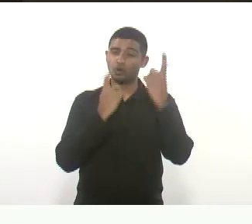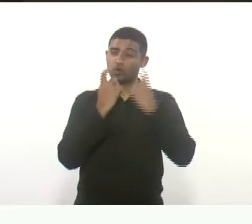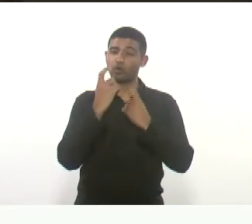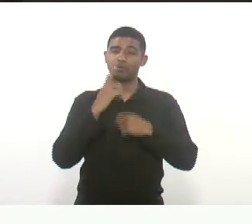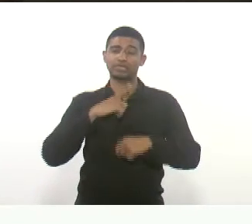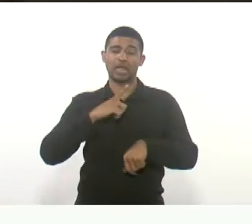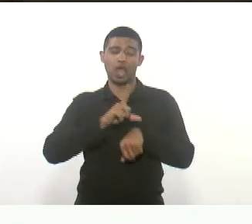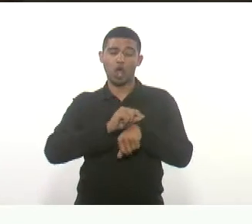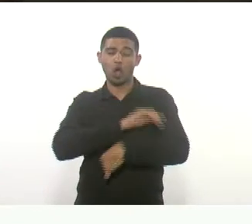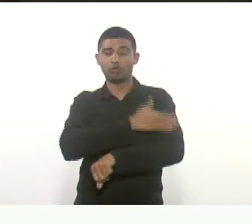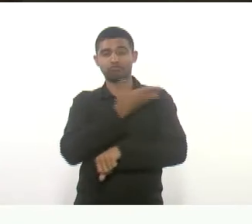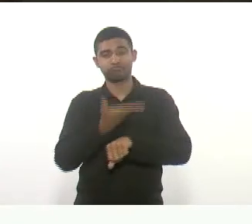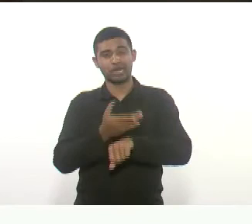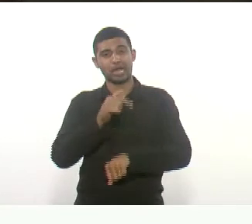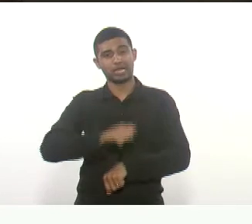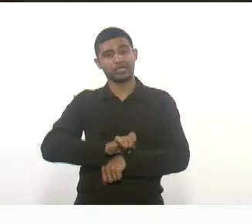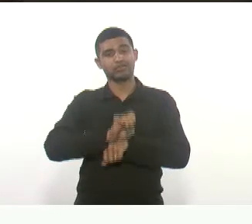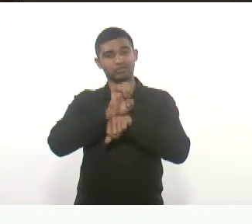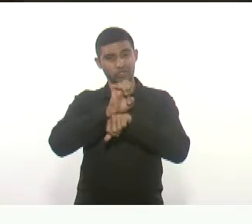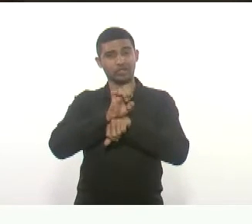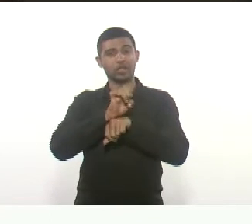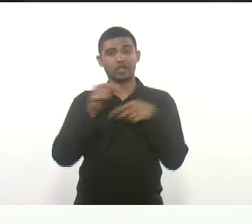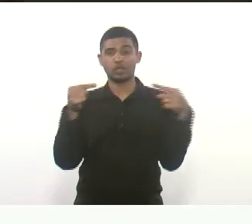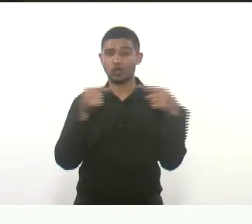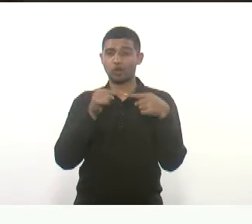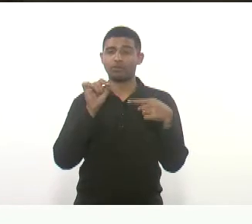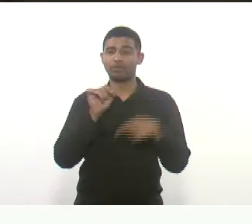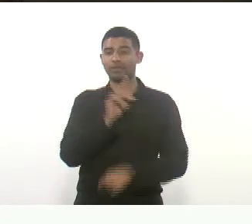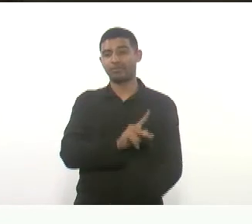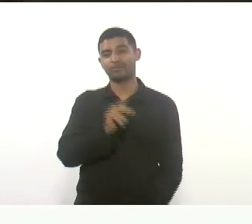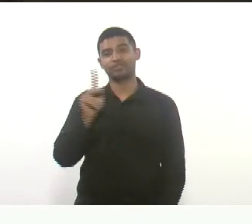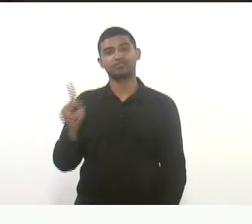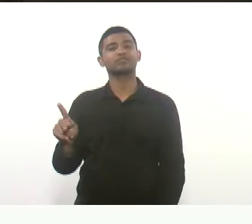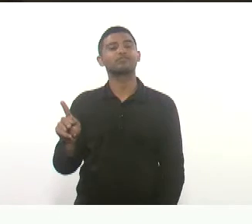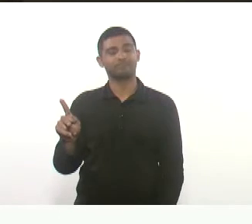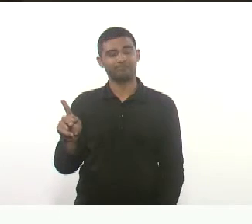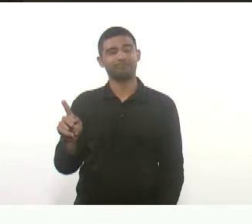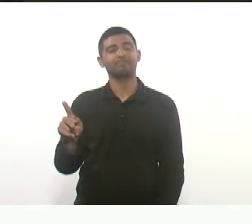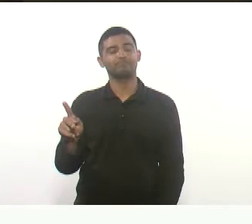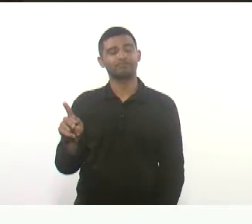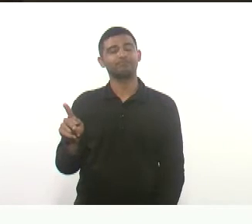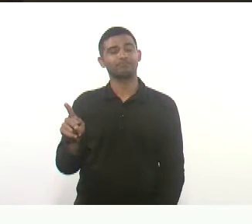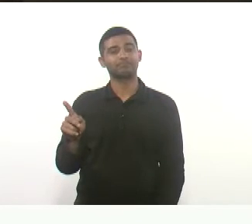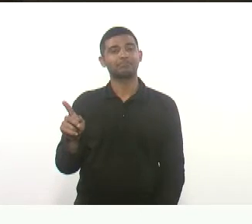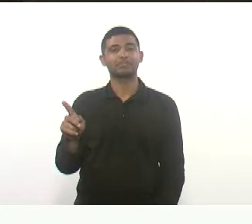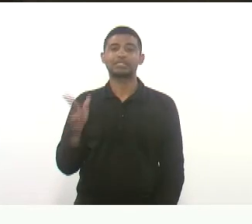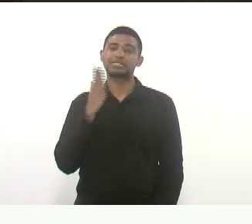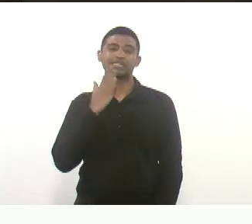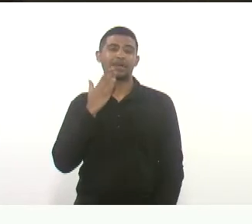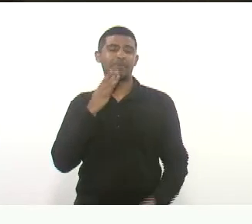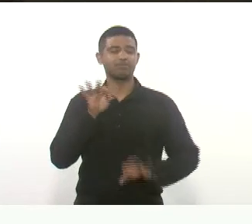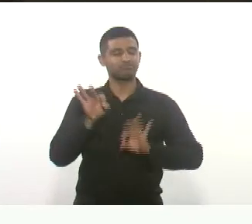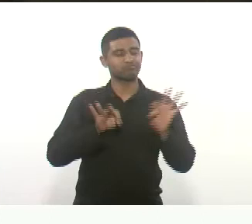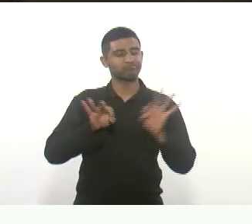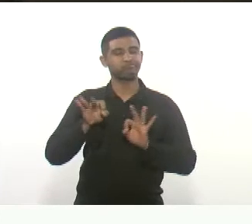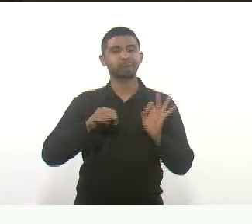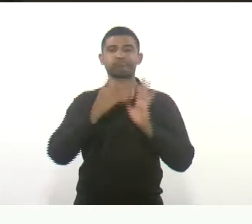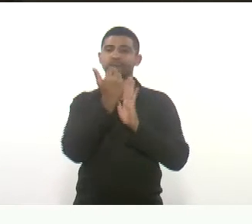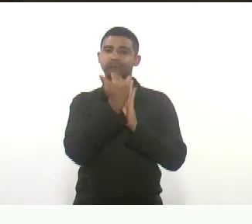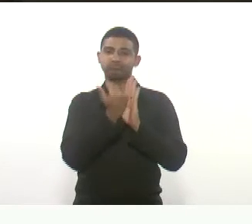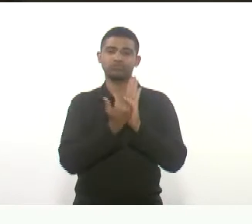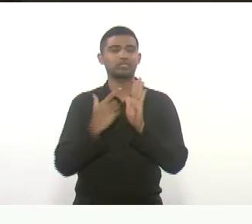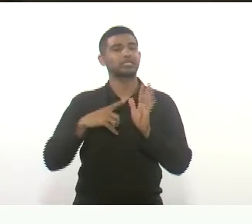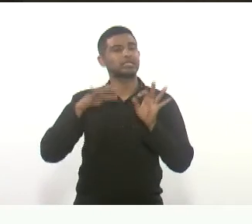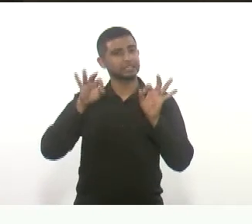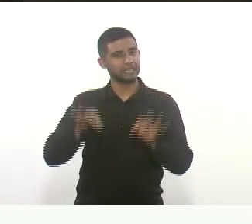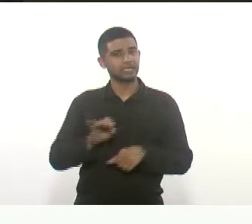integral, o turno único no Estado, é realmente a questão dos professores, sobre esse planejamento aí, que eu acho que com certeza o